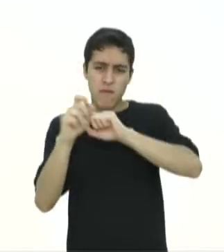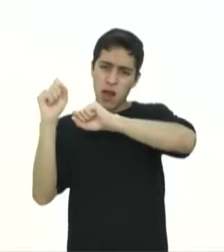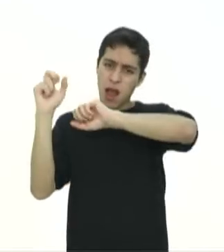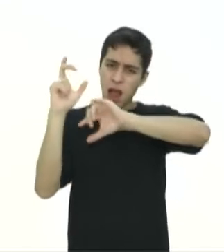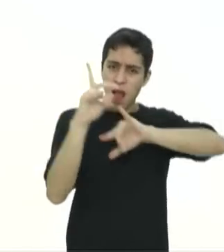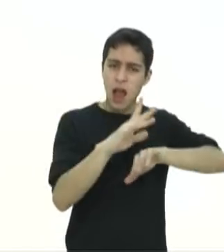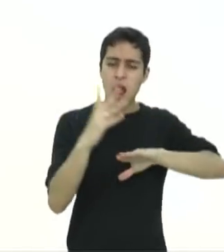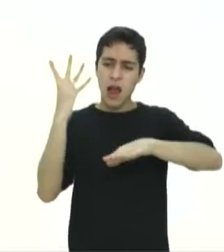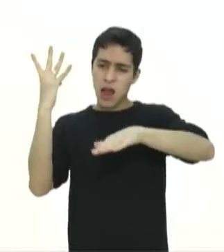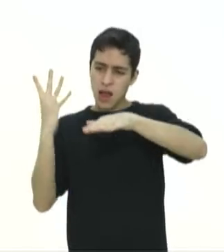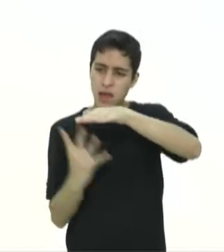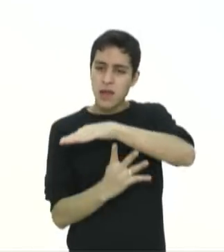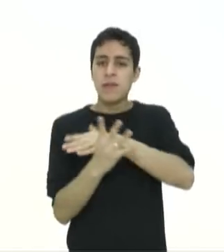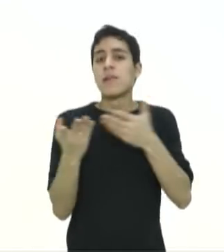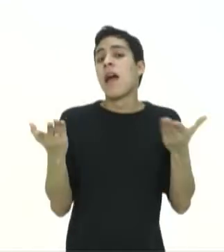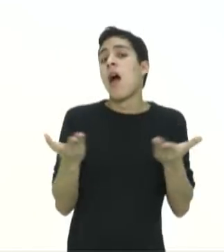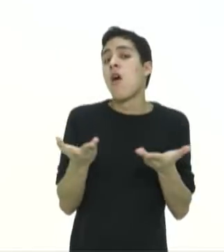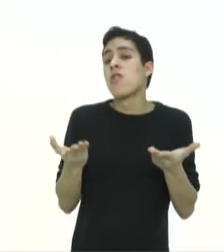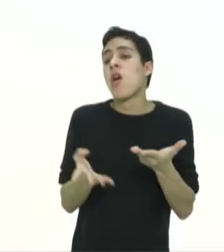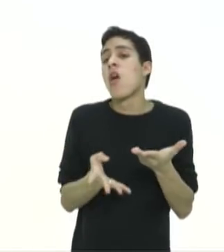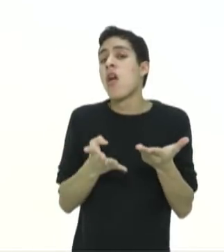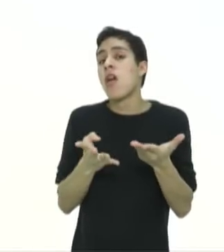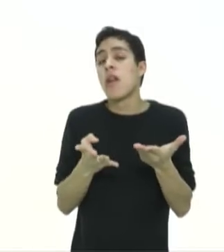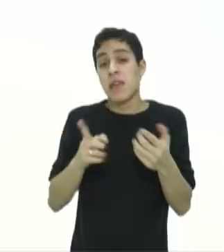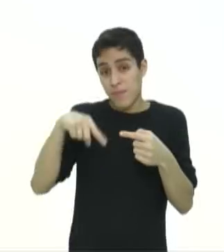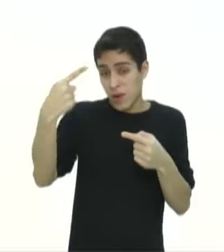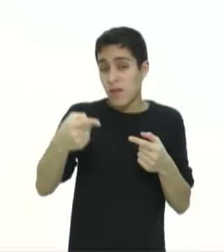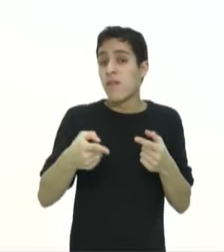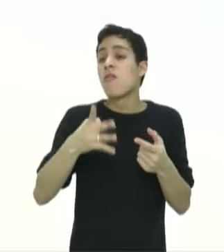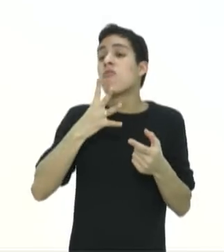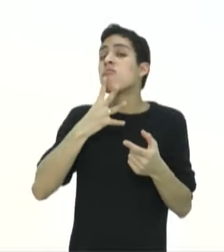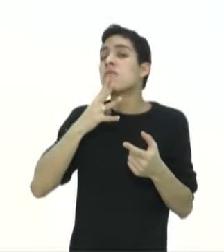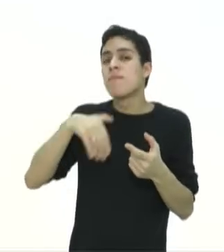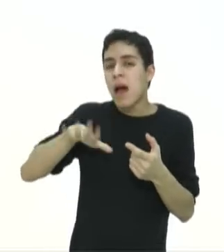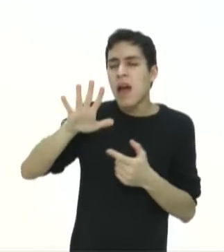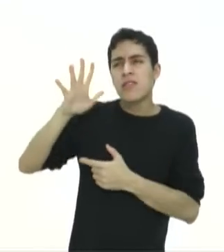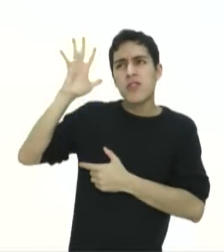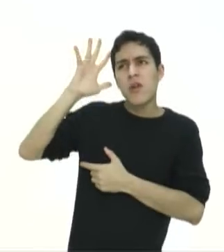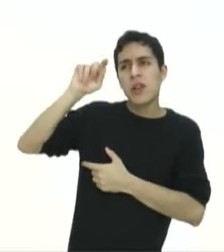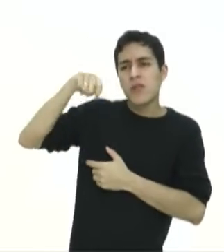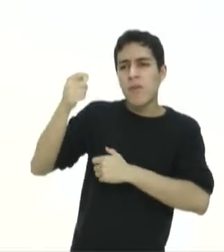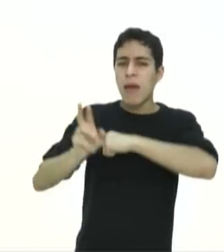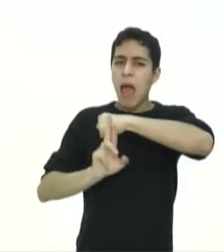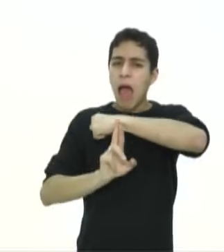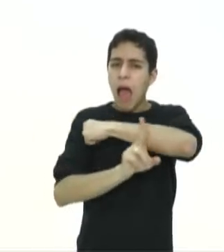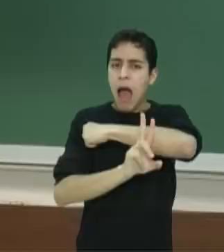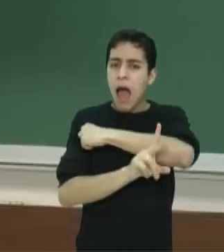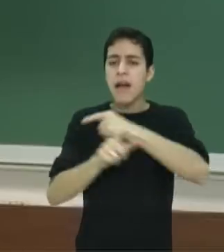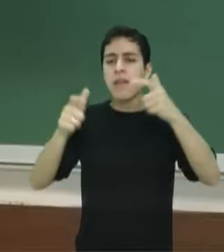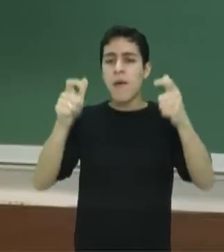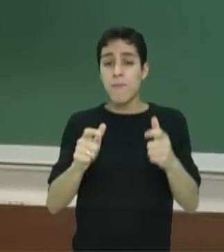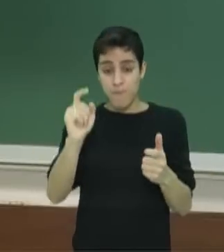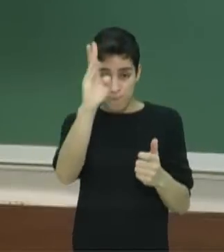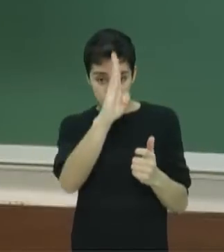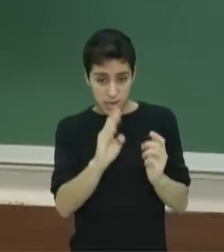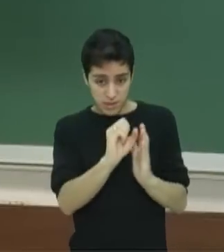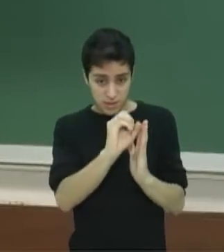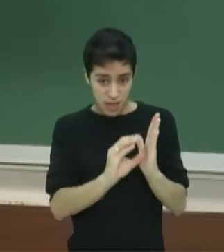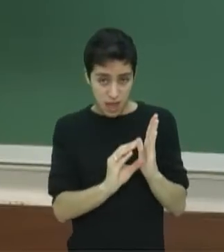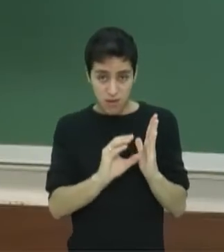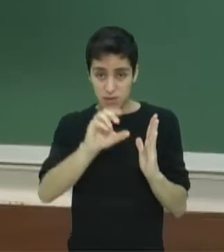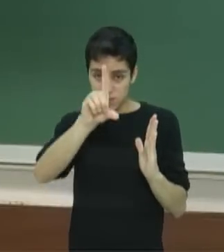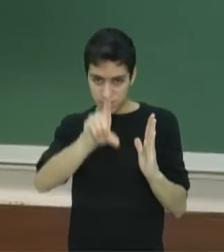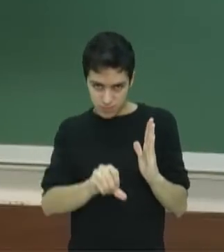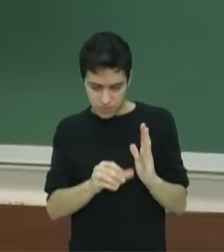melhor as teorias raciais presentes no Brasil no final do século XIX. Lembra que a gente falou um